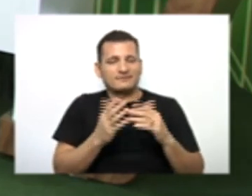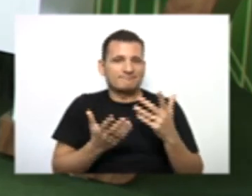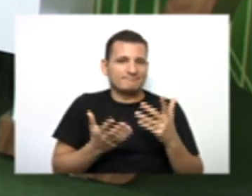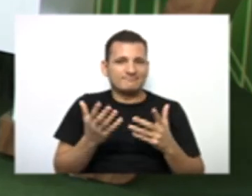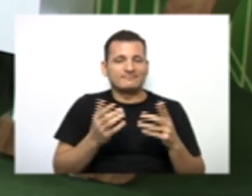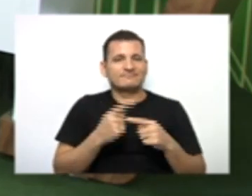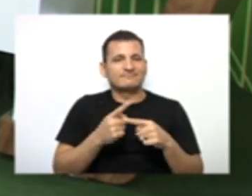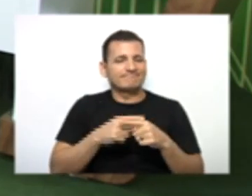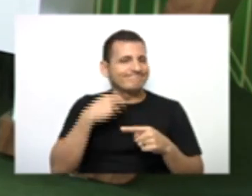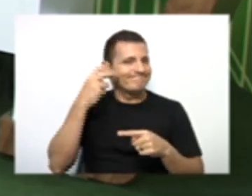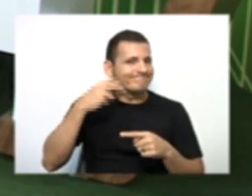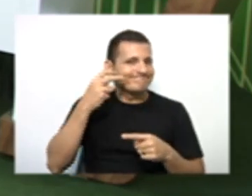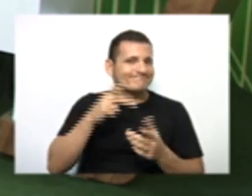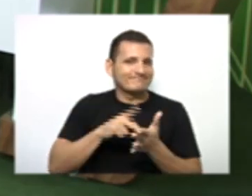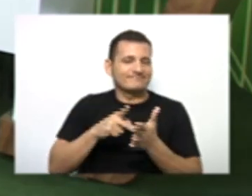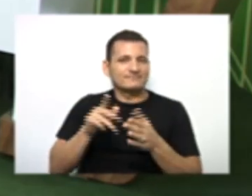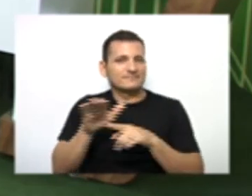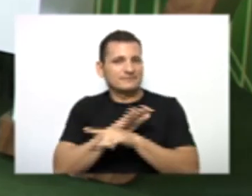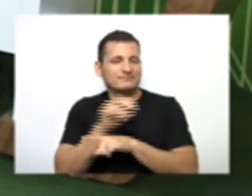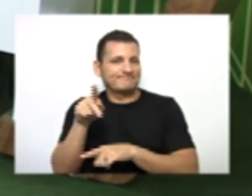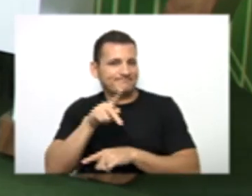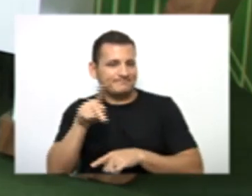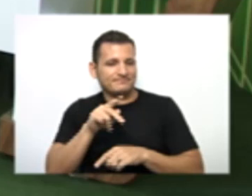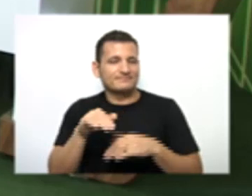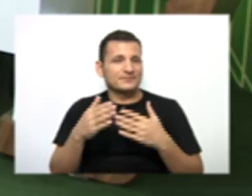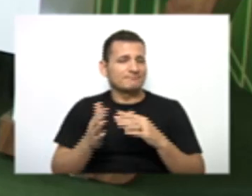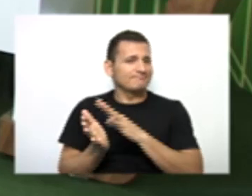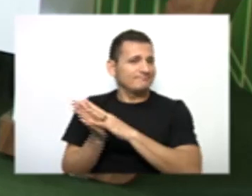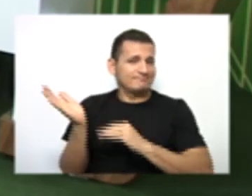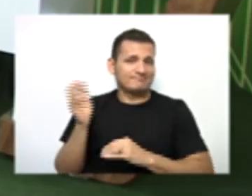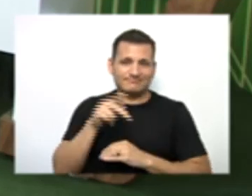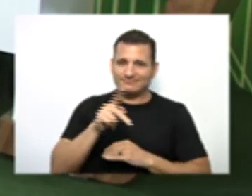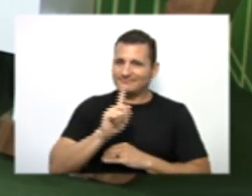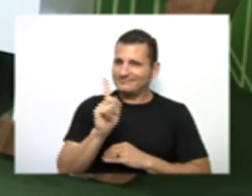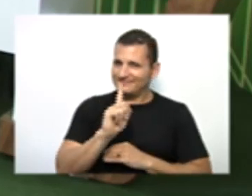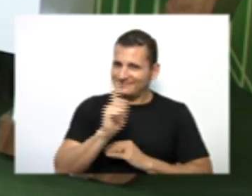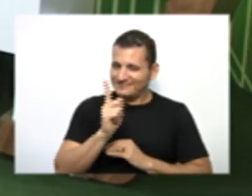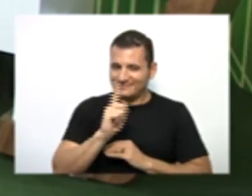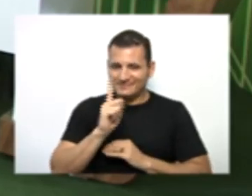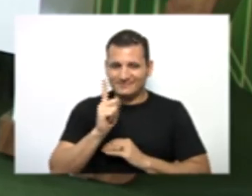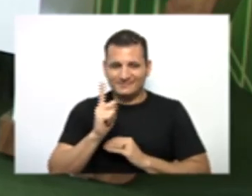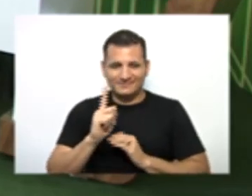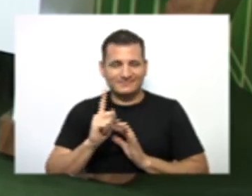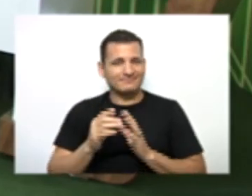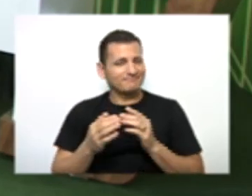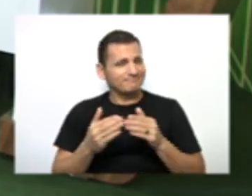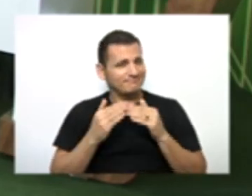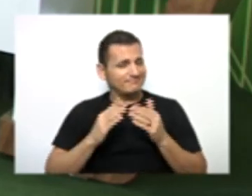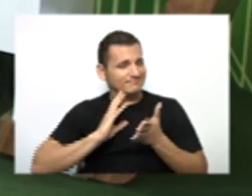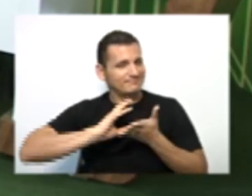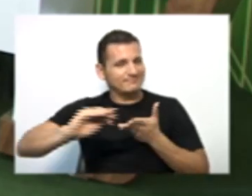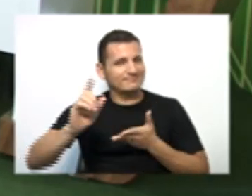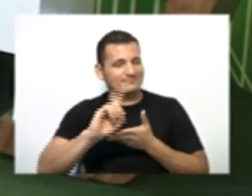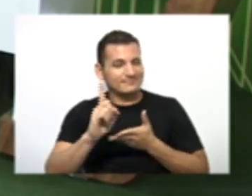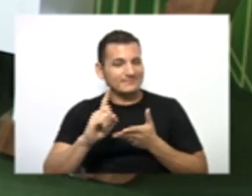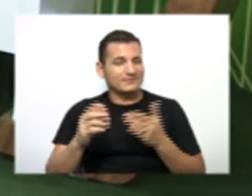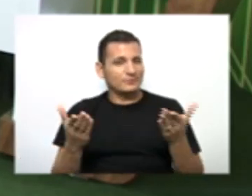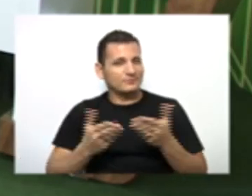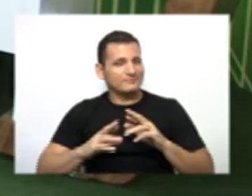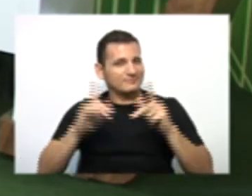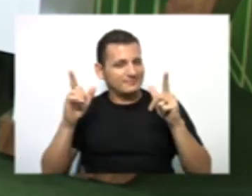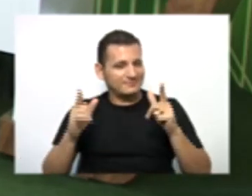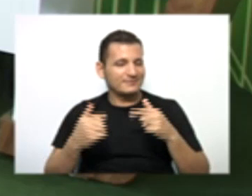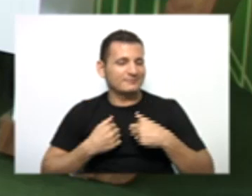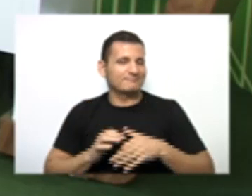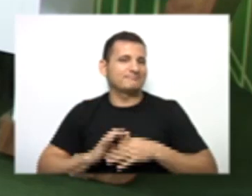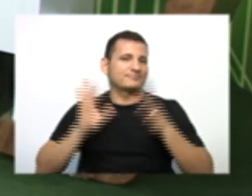jeito, porque eu não tinha a maior vergonha de perguntar pro professor. Então não sigam o exemplo do professor Anderson. Não sigam o meu exemplo, tá, gente? Não seja diferente. sigam. Hoje já não tenho mais isso, eu me